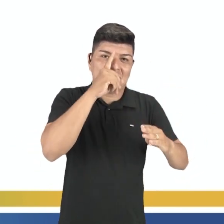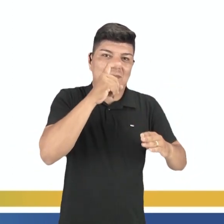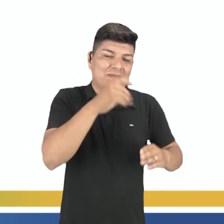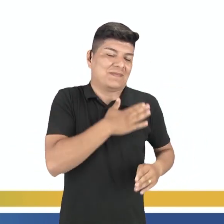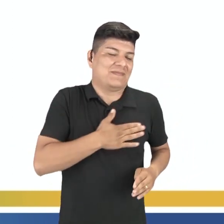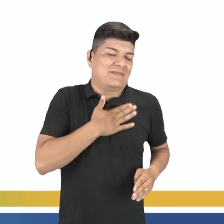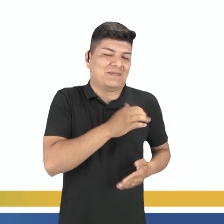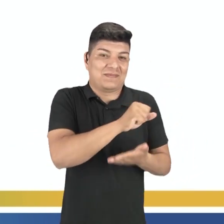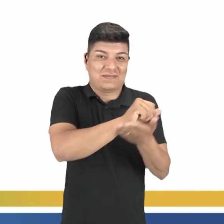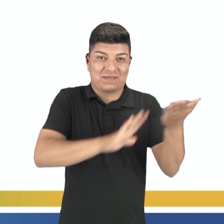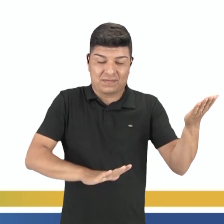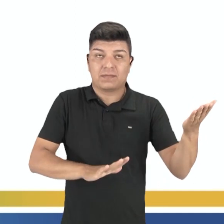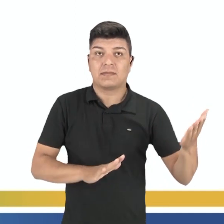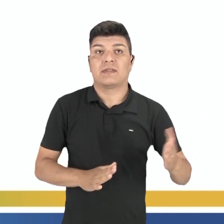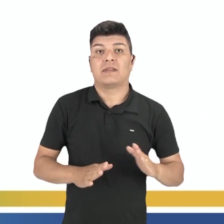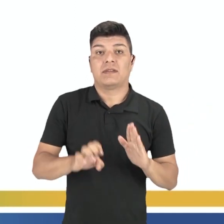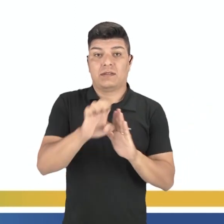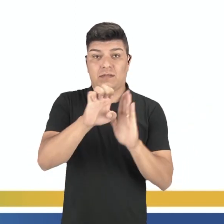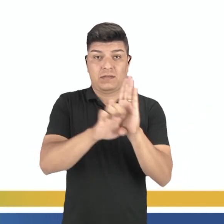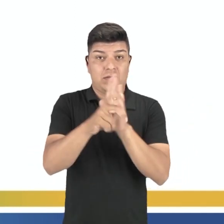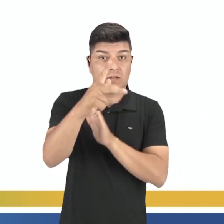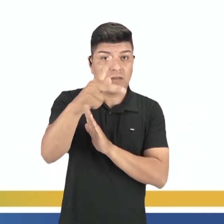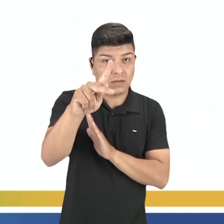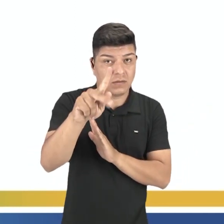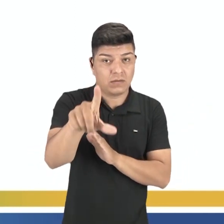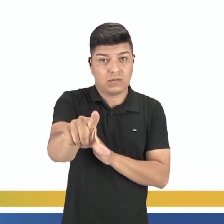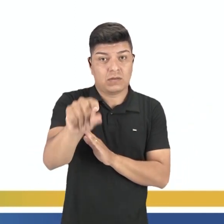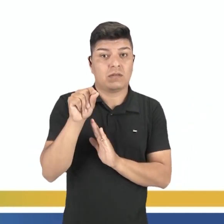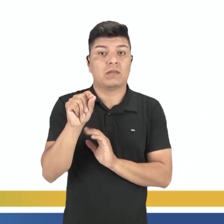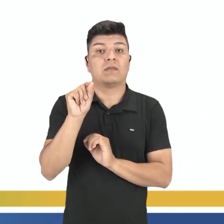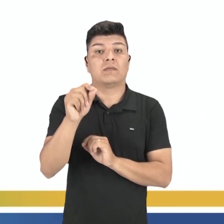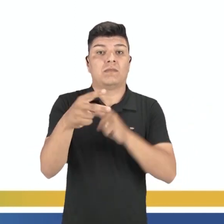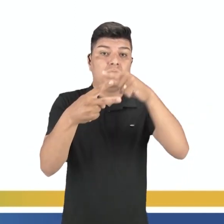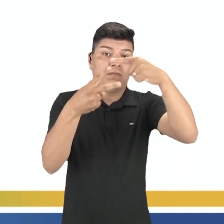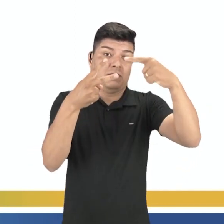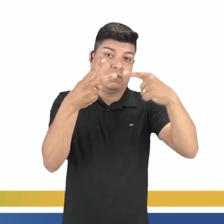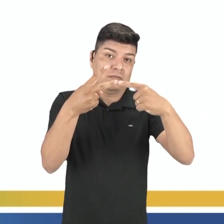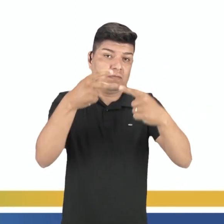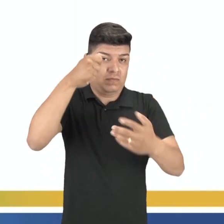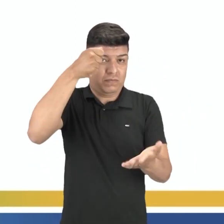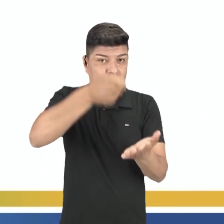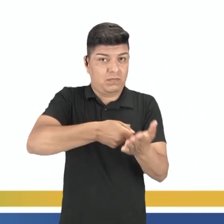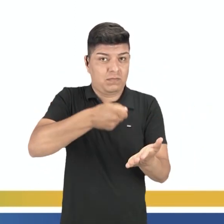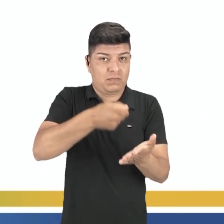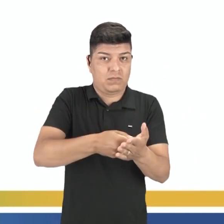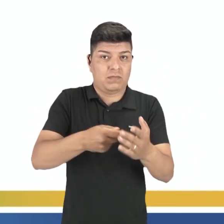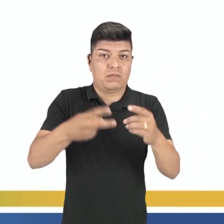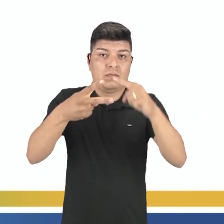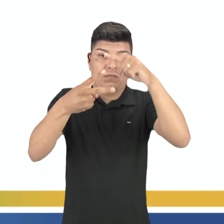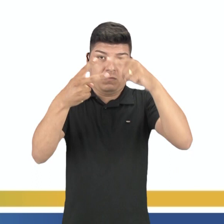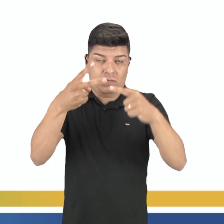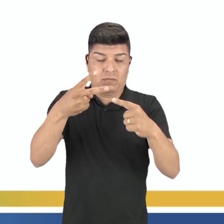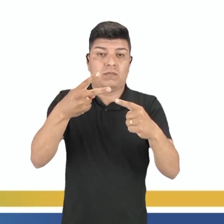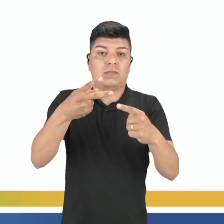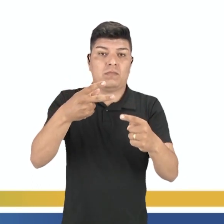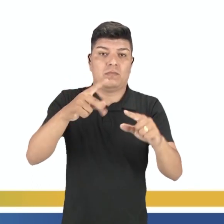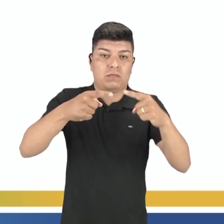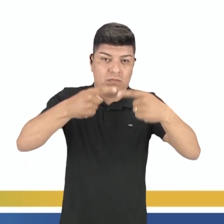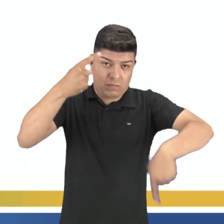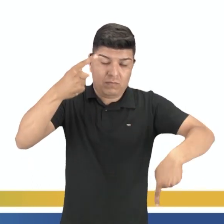dessa atividade. No seu estatuto, você deve privilegiar 2 obrigações, 2 proibições e